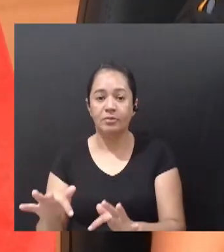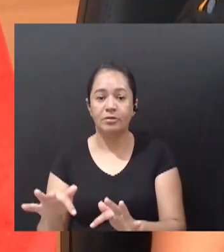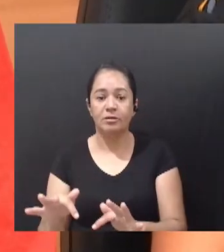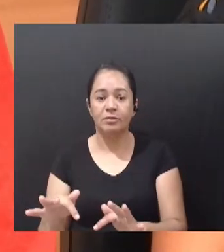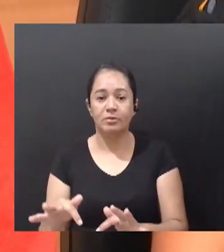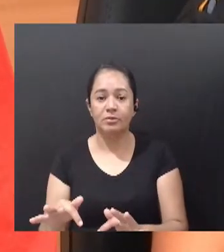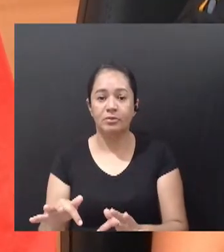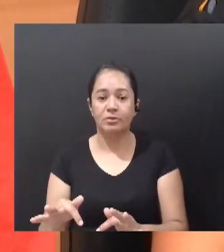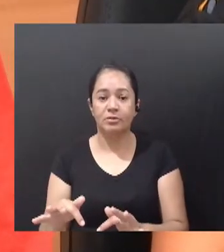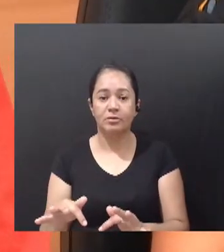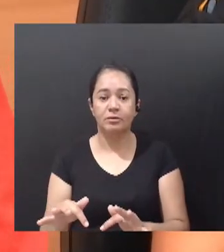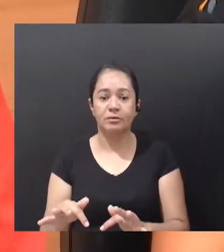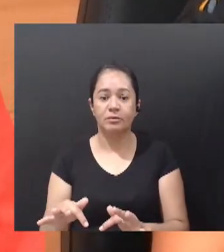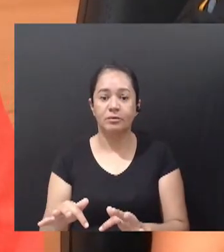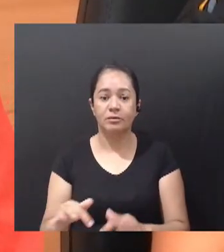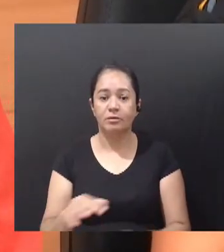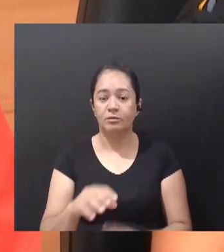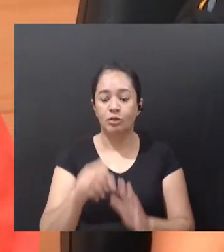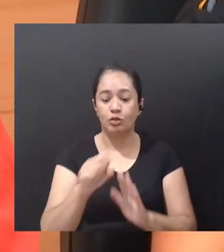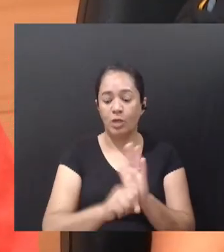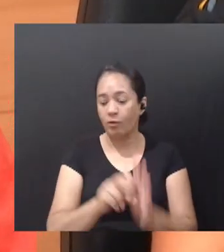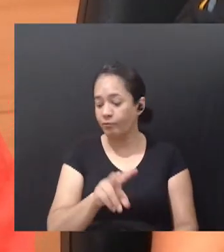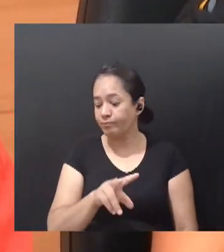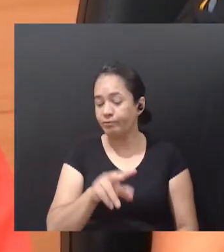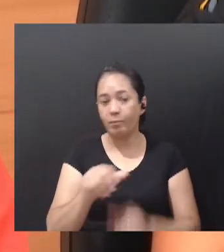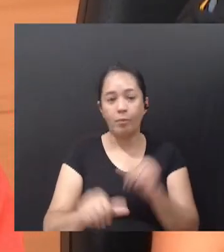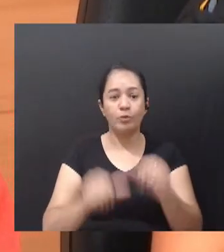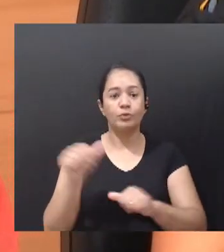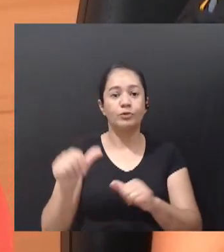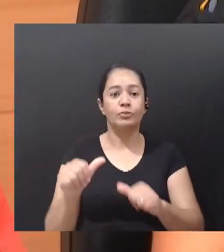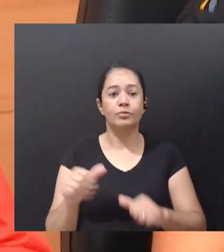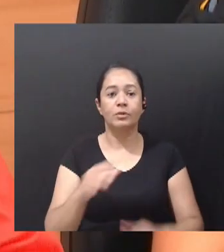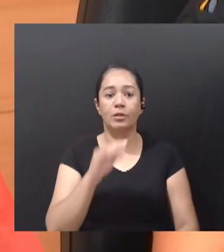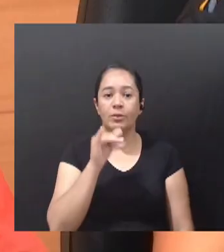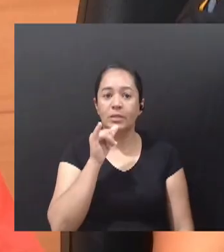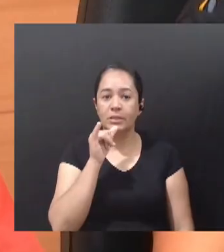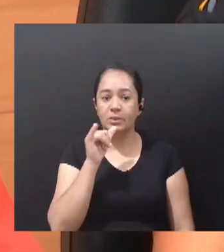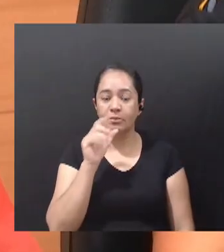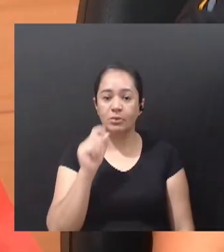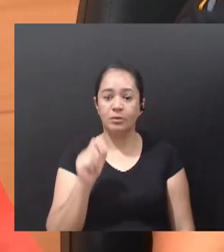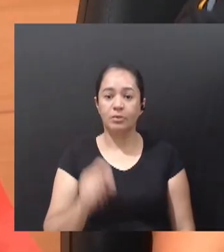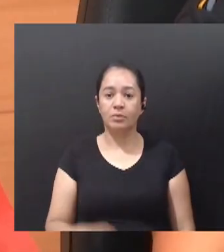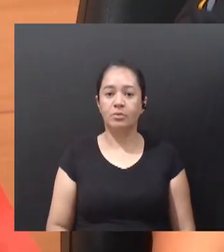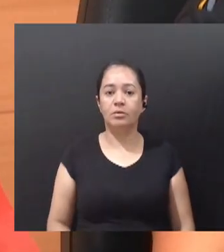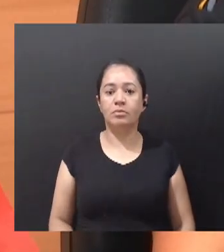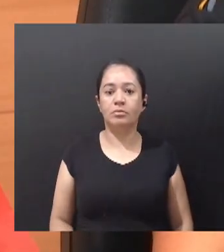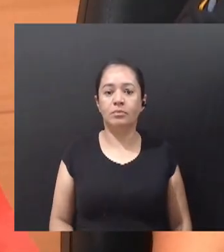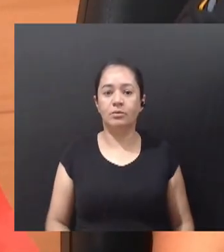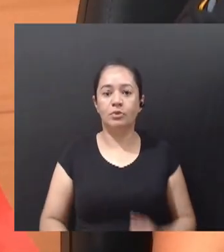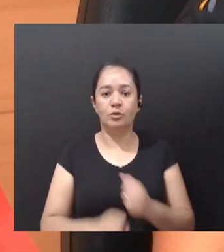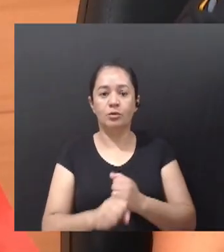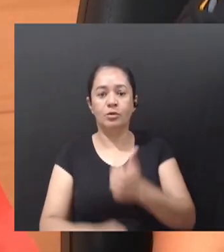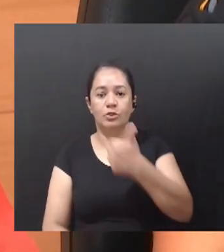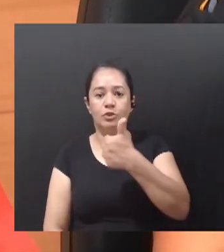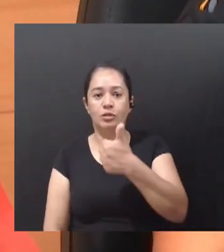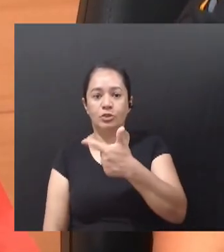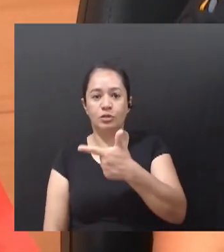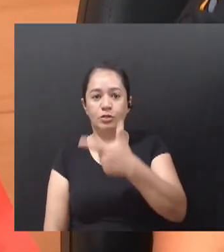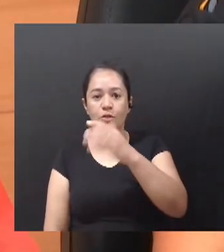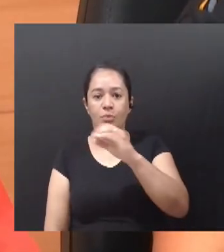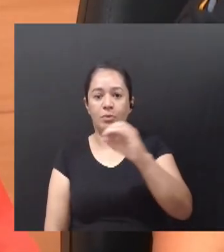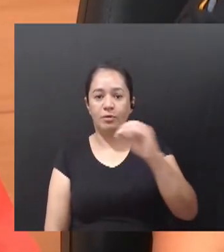na virada do século. E exemplo disso é que em 2002 a gente elegeu o presidente Lula